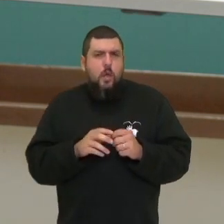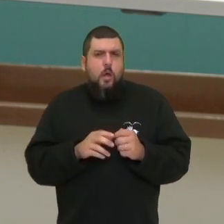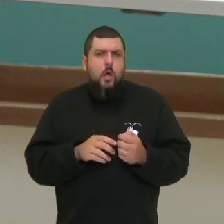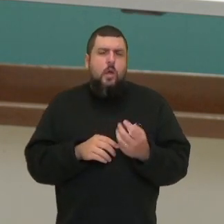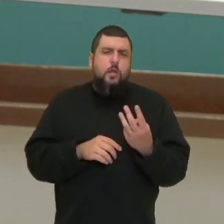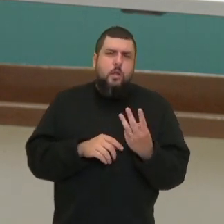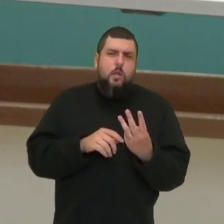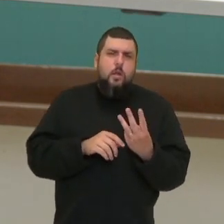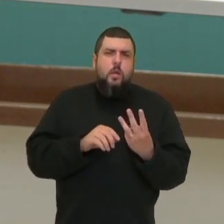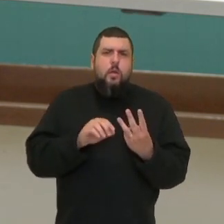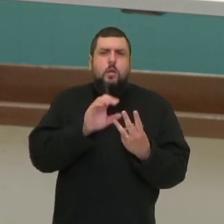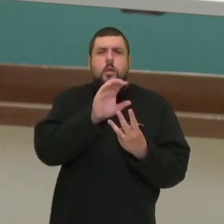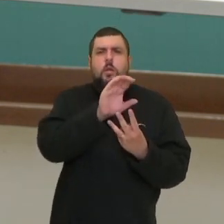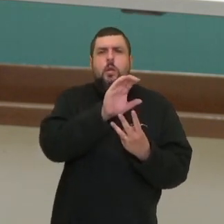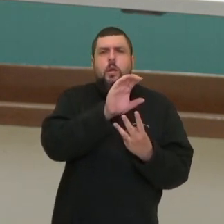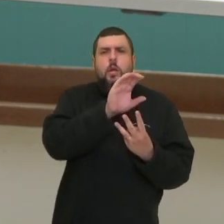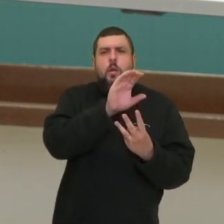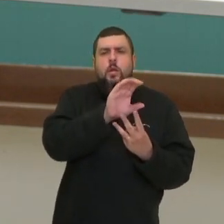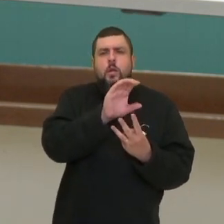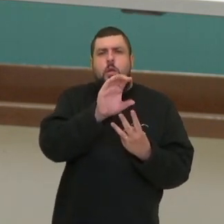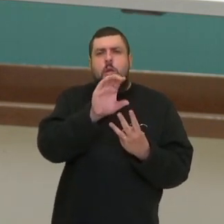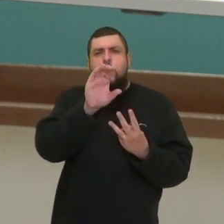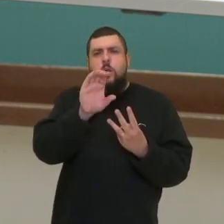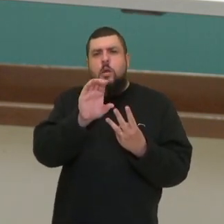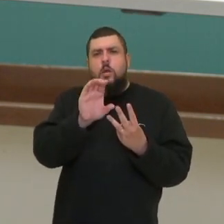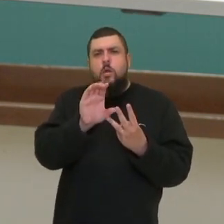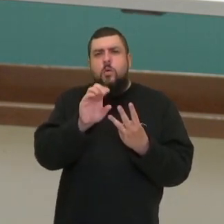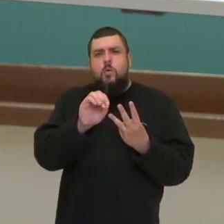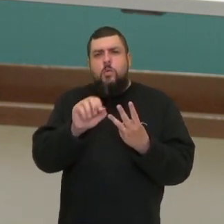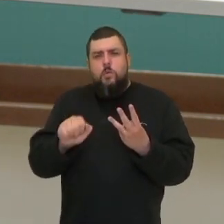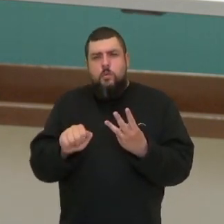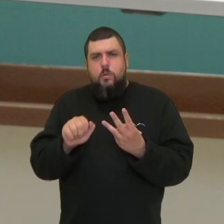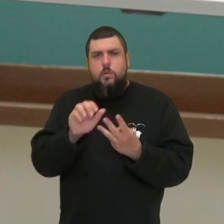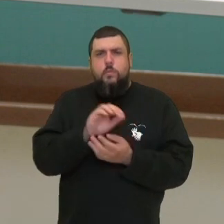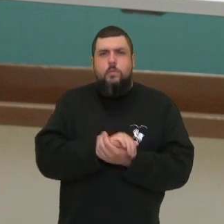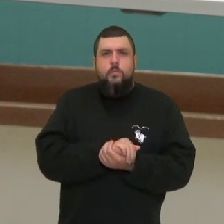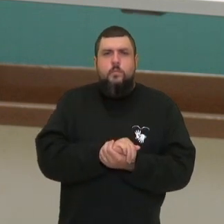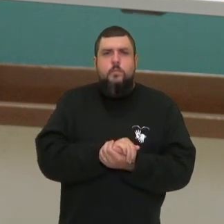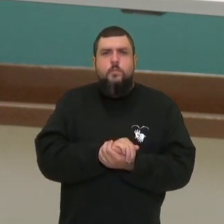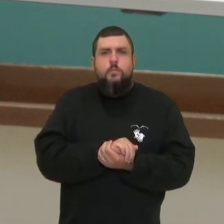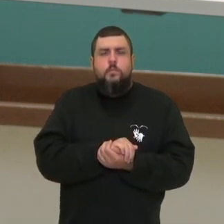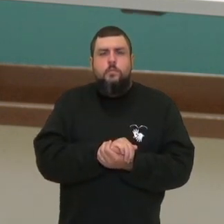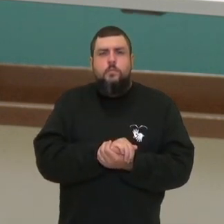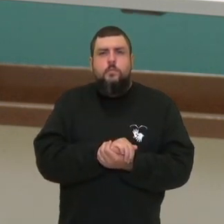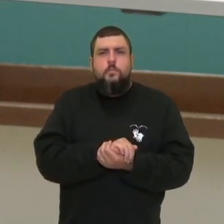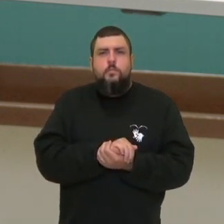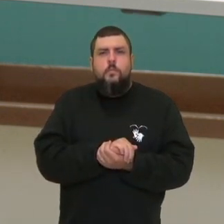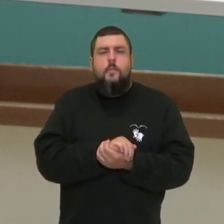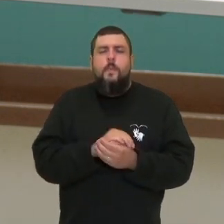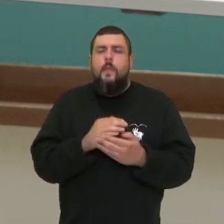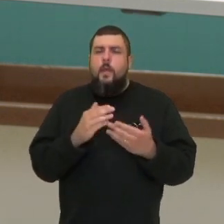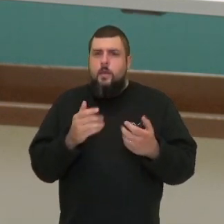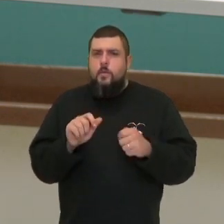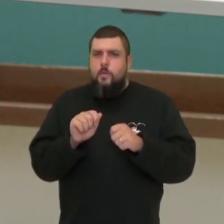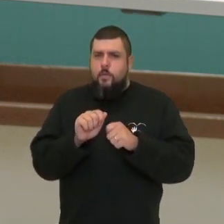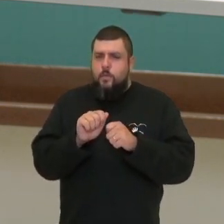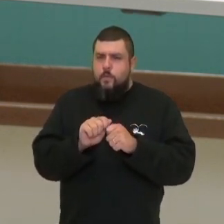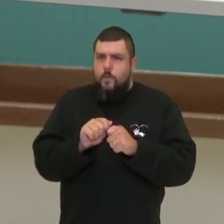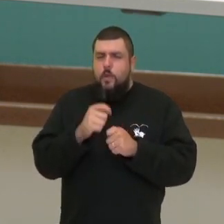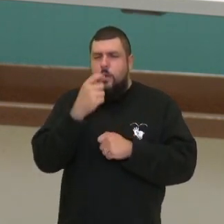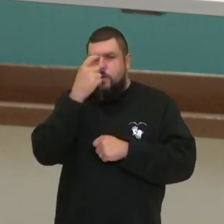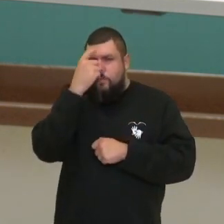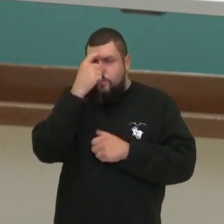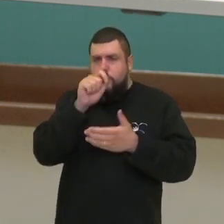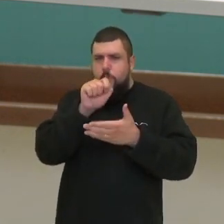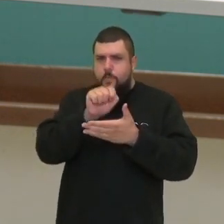cara, cara, cara, cara, cara, coroa. Então, notem que vocês vão fazer dessa maneira, ok? Pensem um pouquinho,